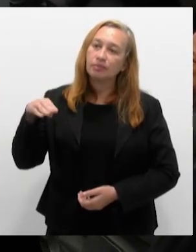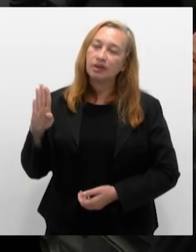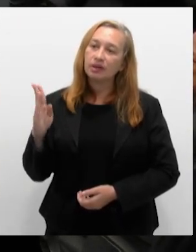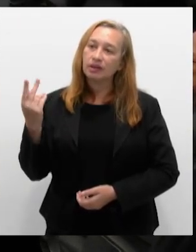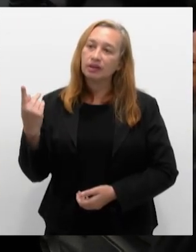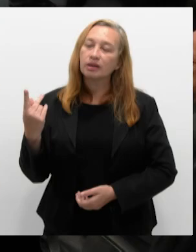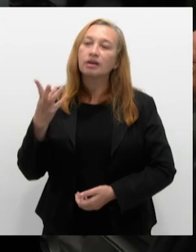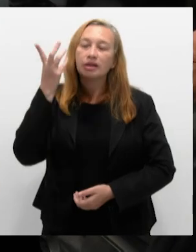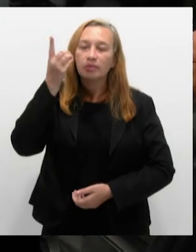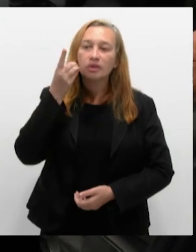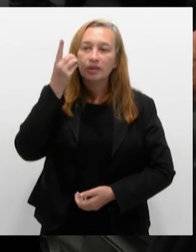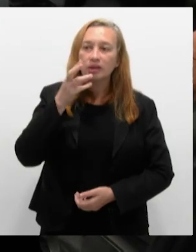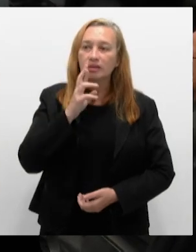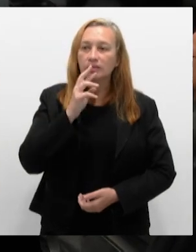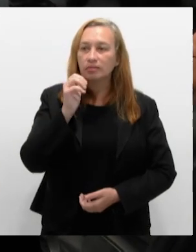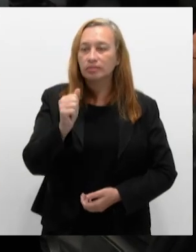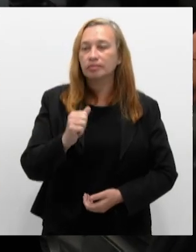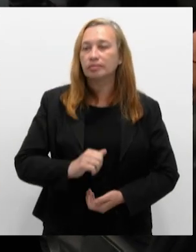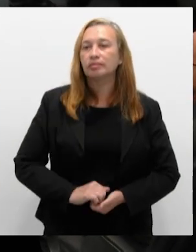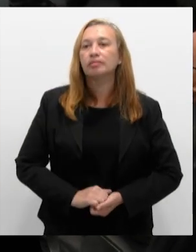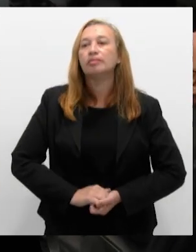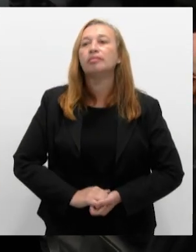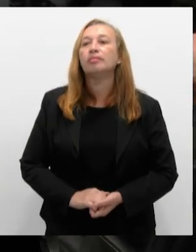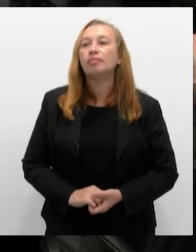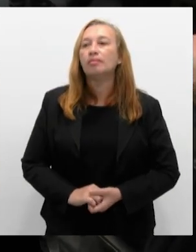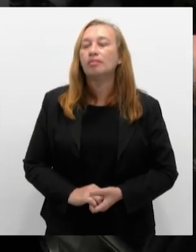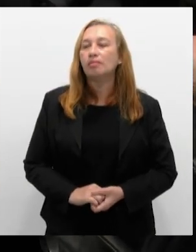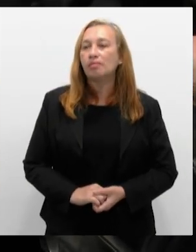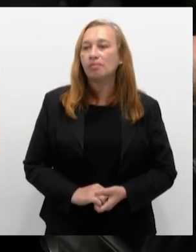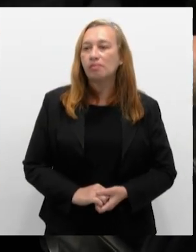Deputado Rodrigo Amorim.